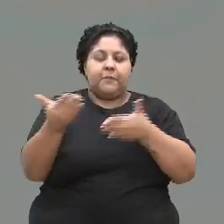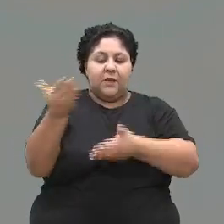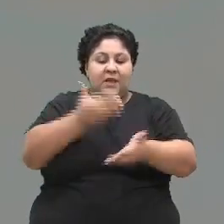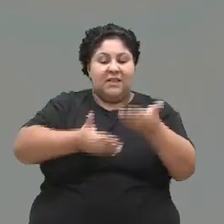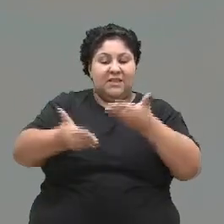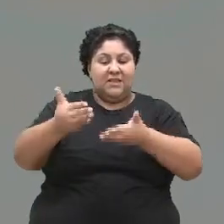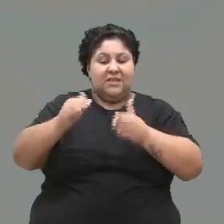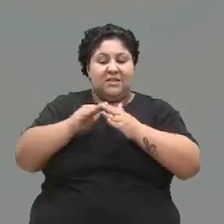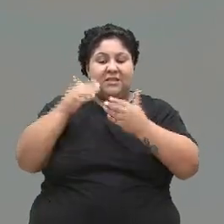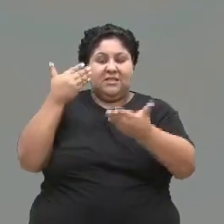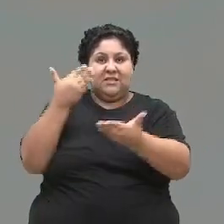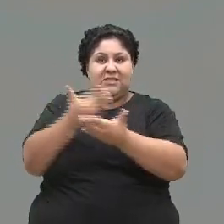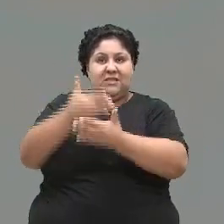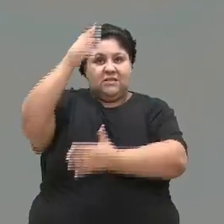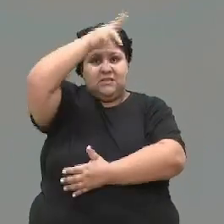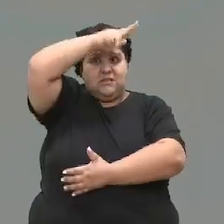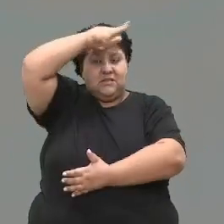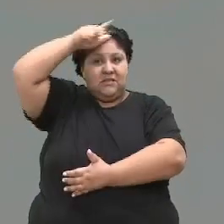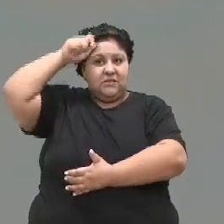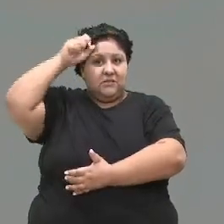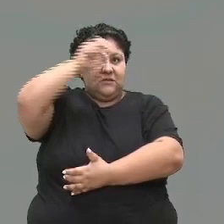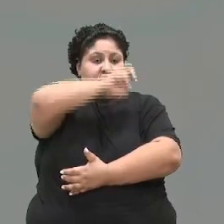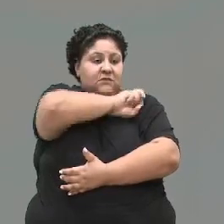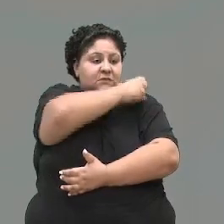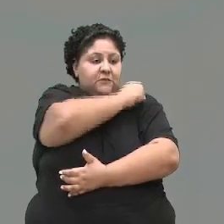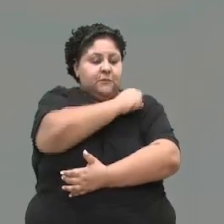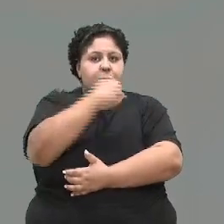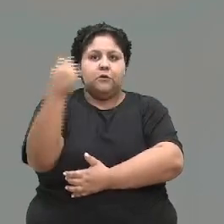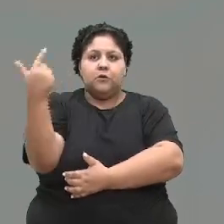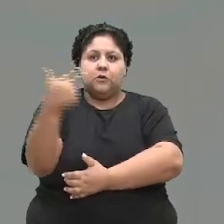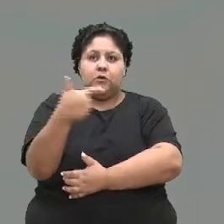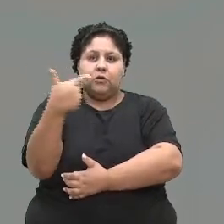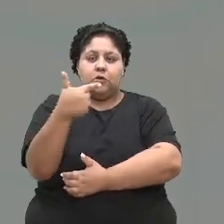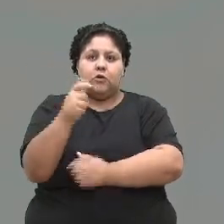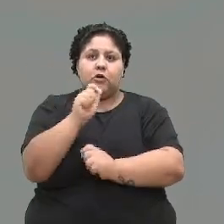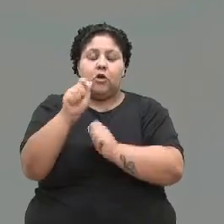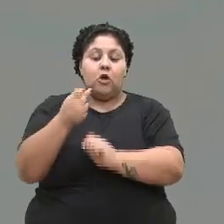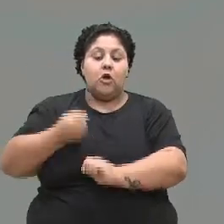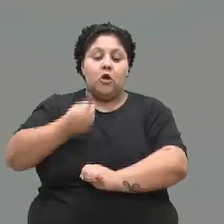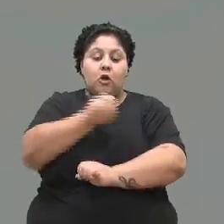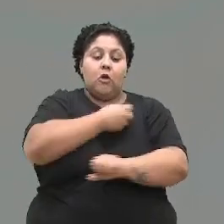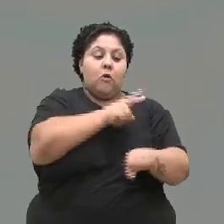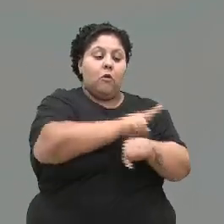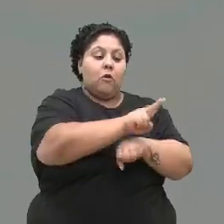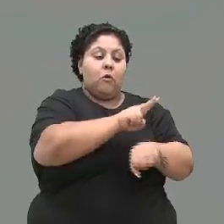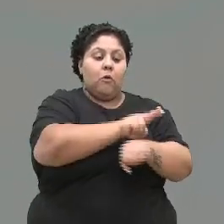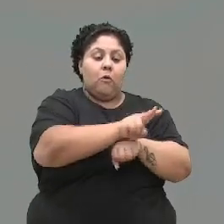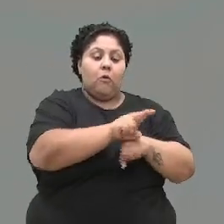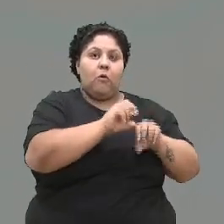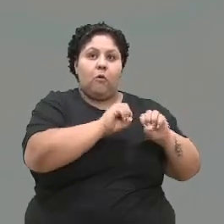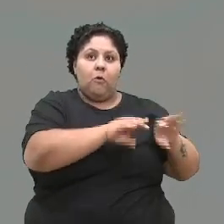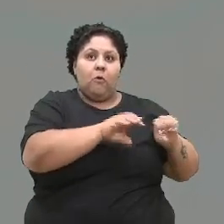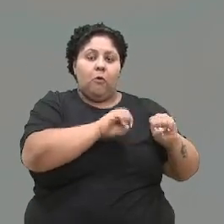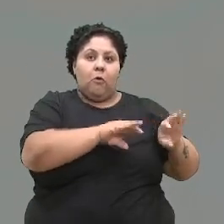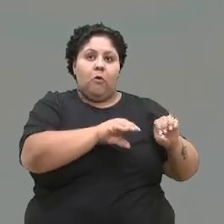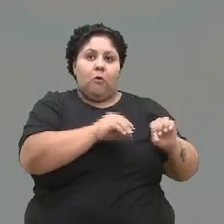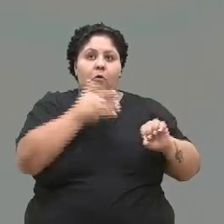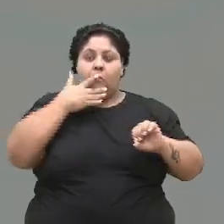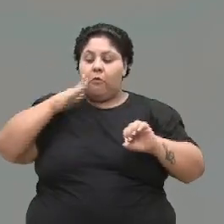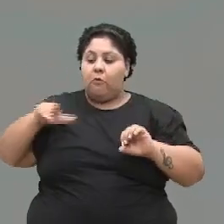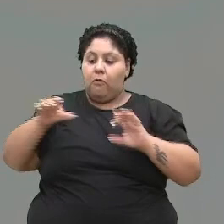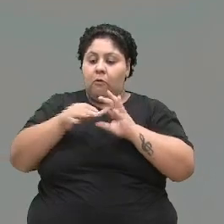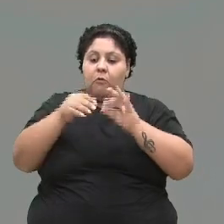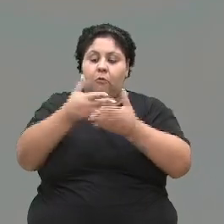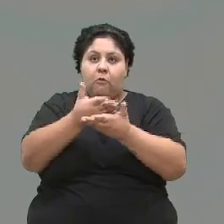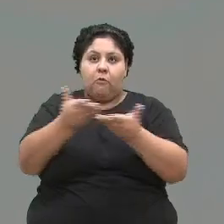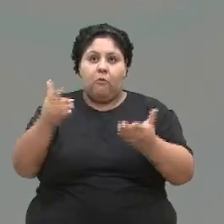escolas municipais de ensino fundamental. 2. Qual o número de vagas de educação infantil abertas para o ano letivo